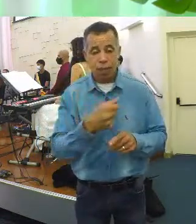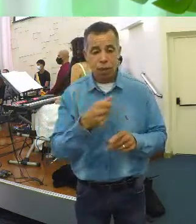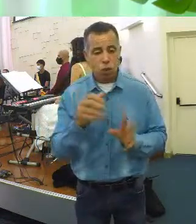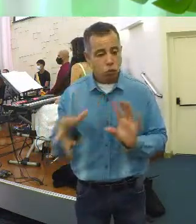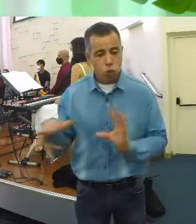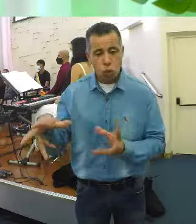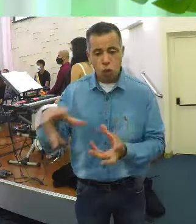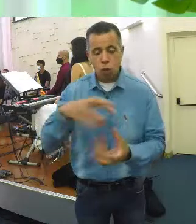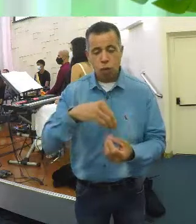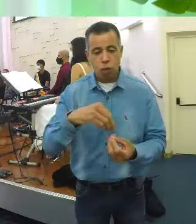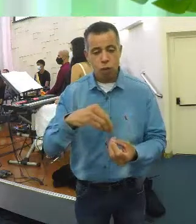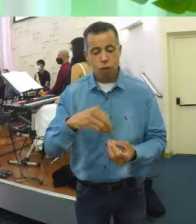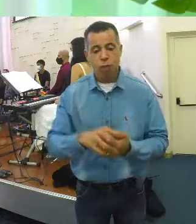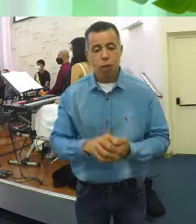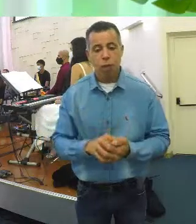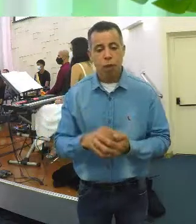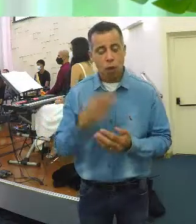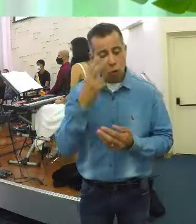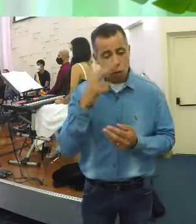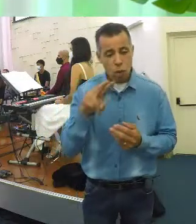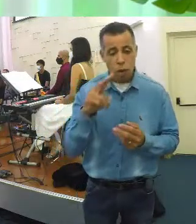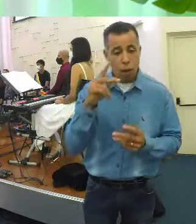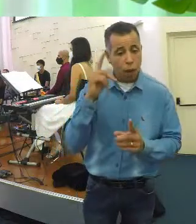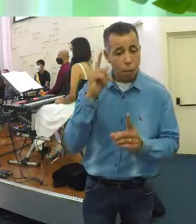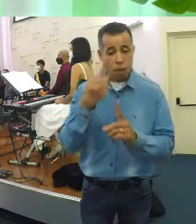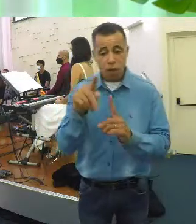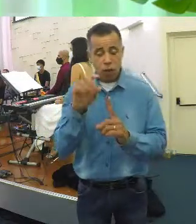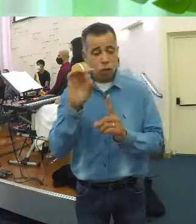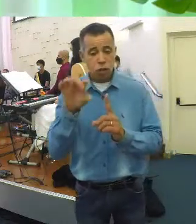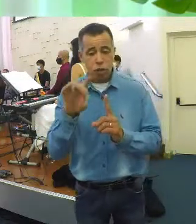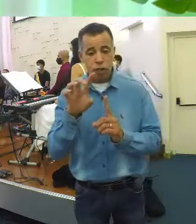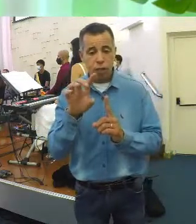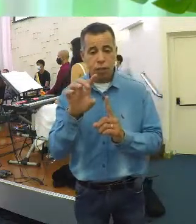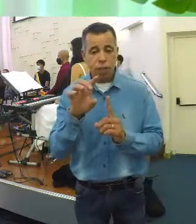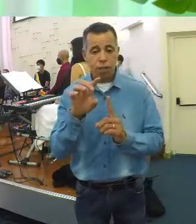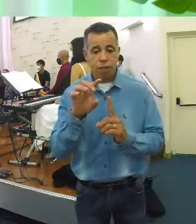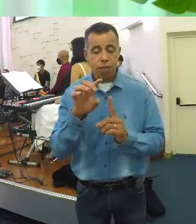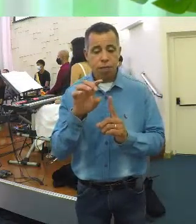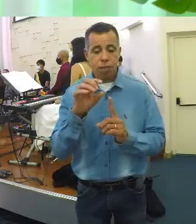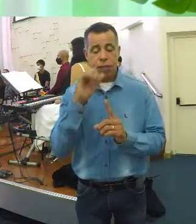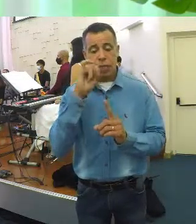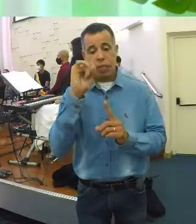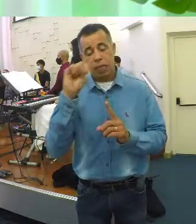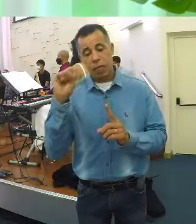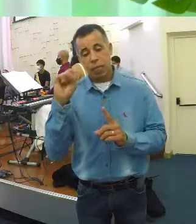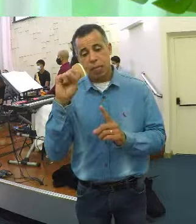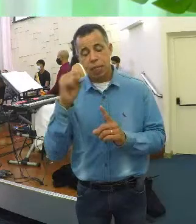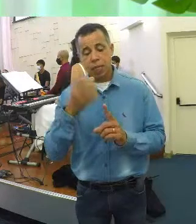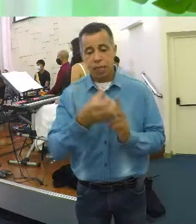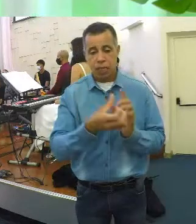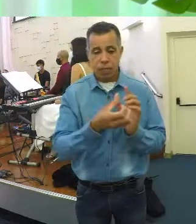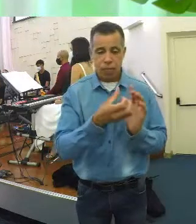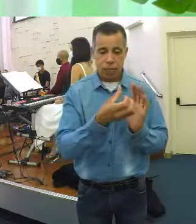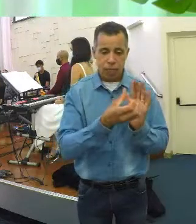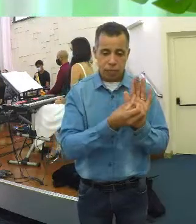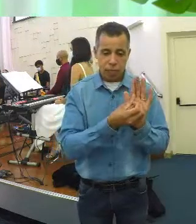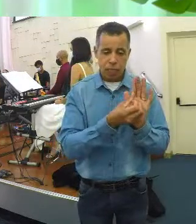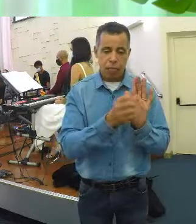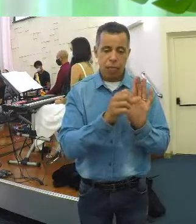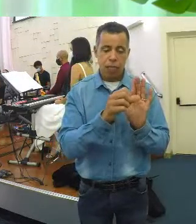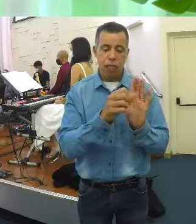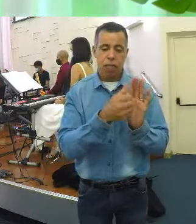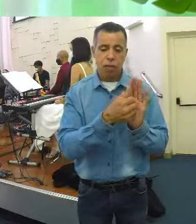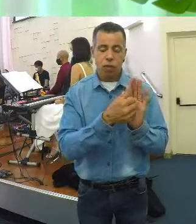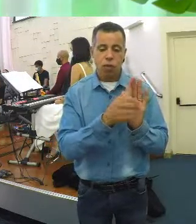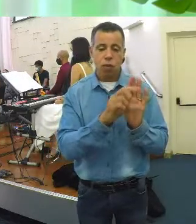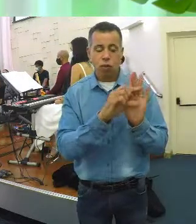terra. Vejam, irmãos, que não é uma profecia isolada. Isaías 61, versículo 9, o que nos diz?